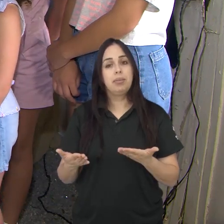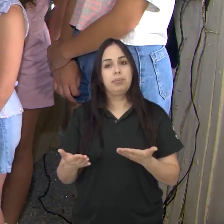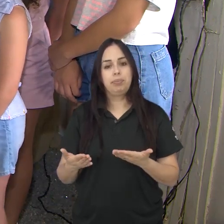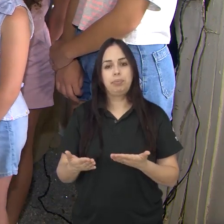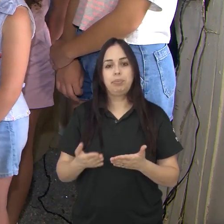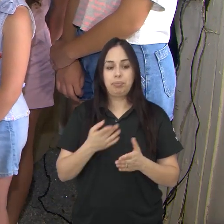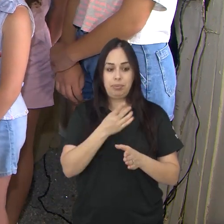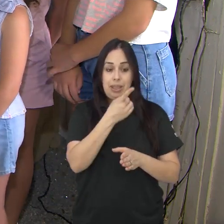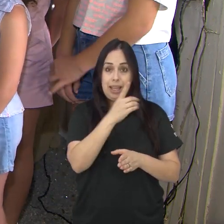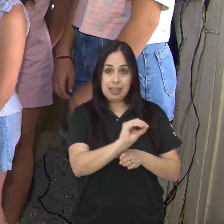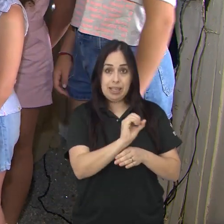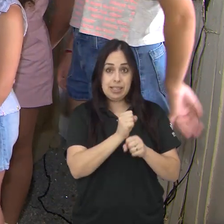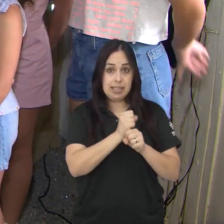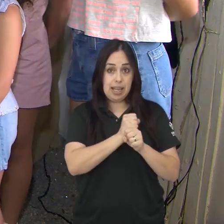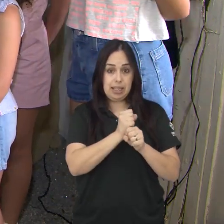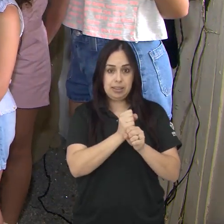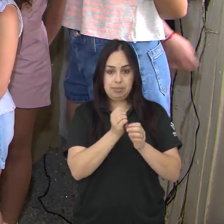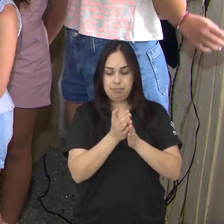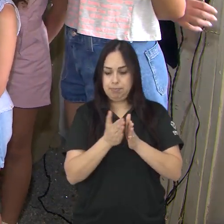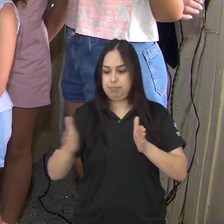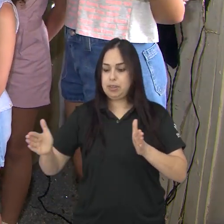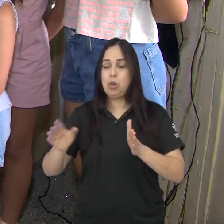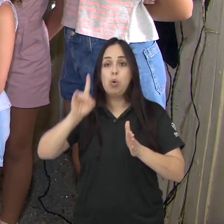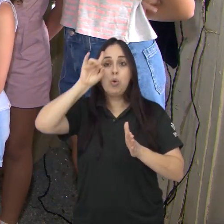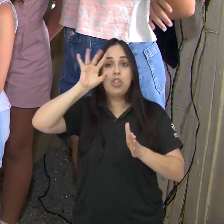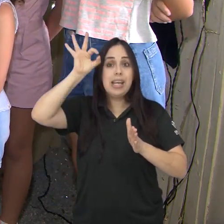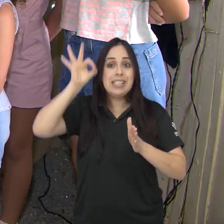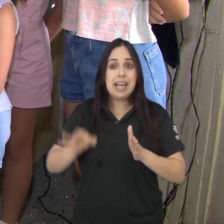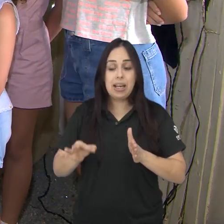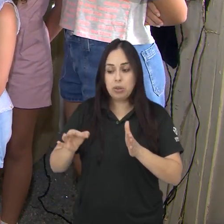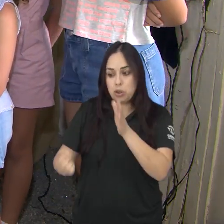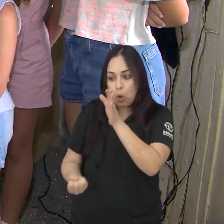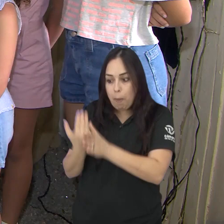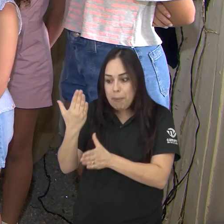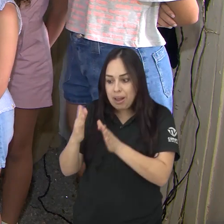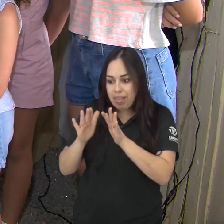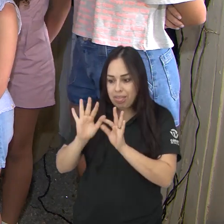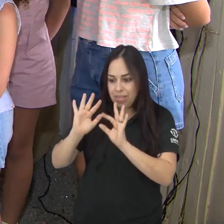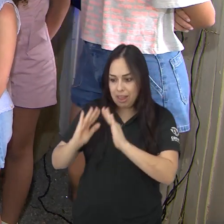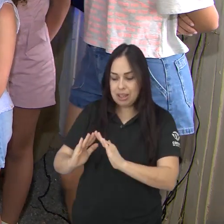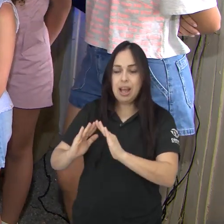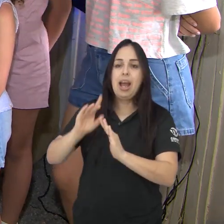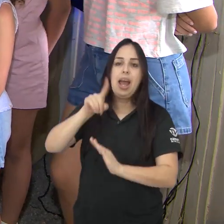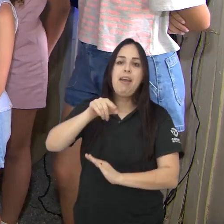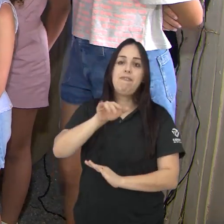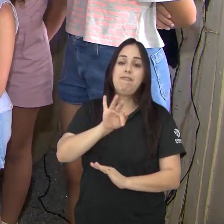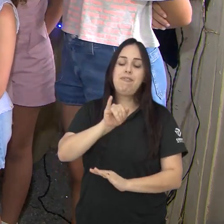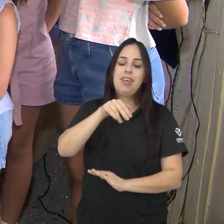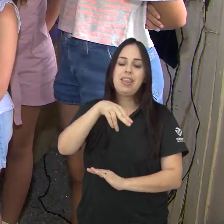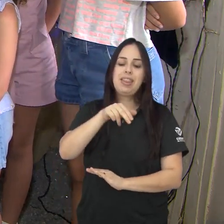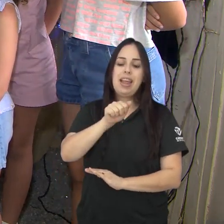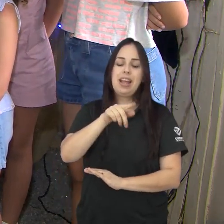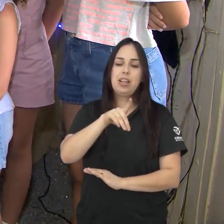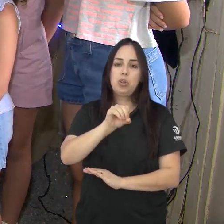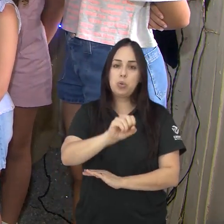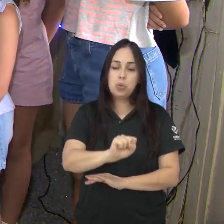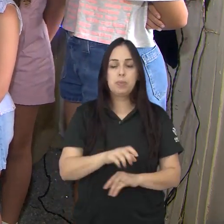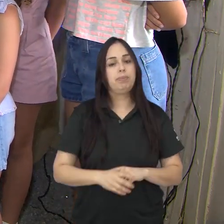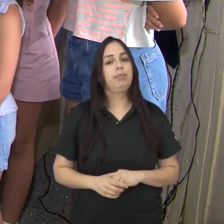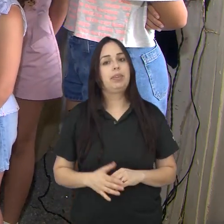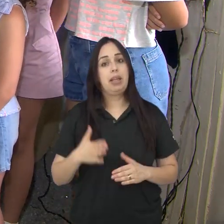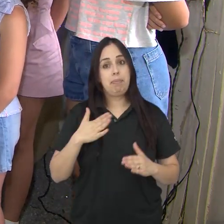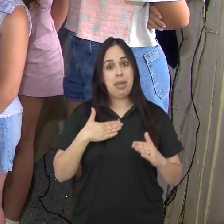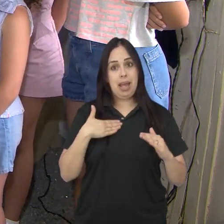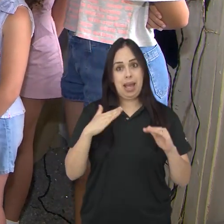desse tempo para cá, desses 10 anos para cá, o dia de montar o presépio na casa da minha mãe virou o dia de finados. E